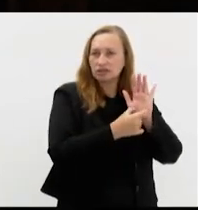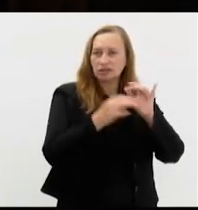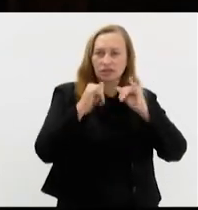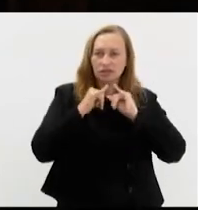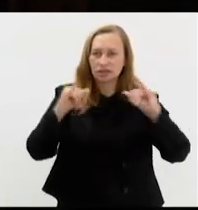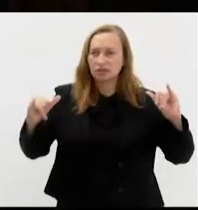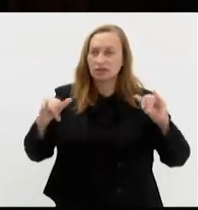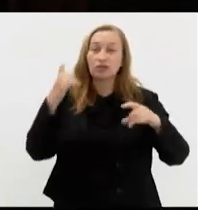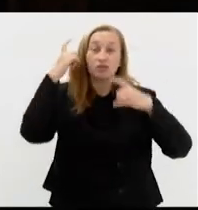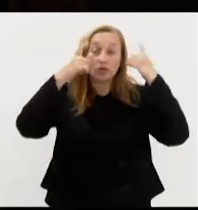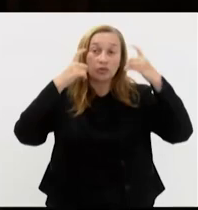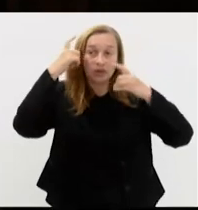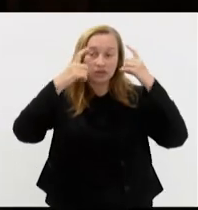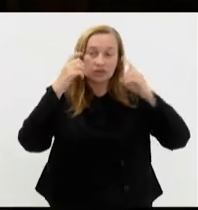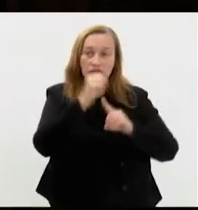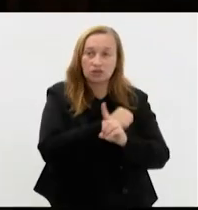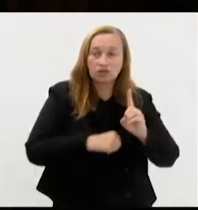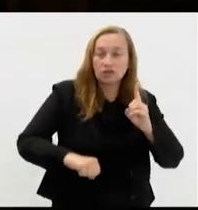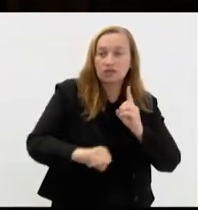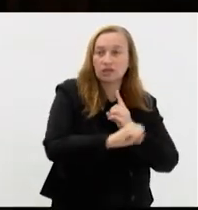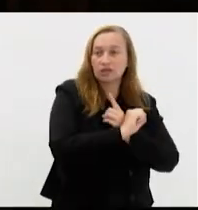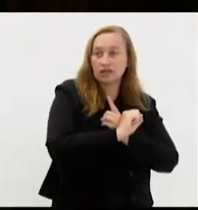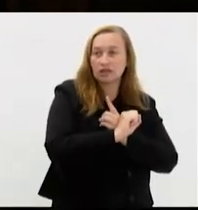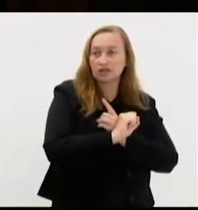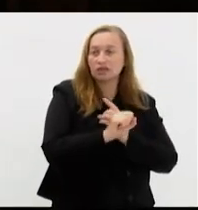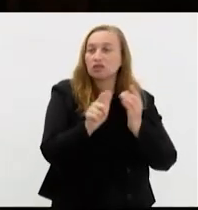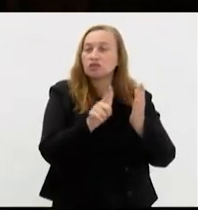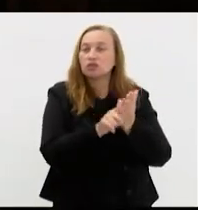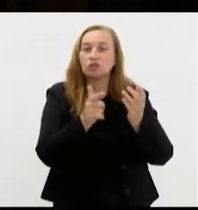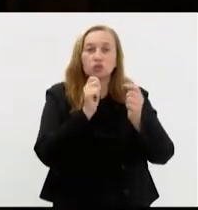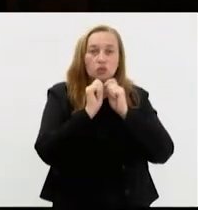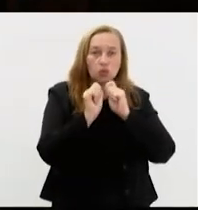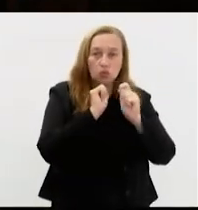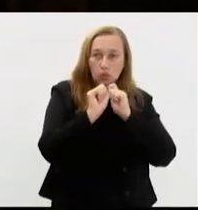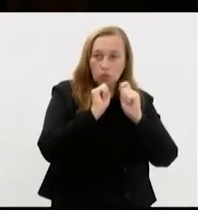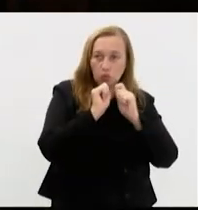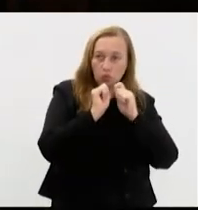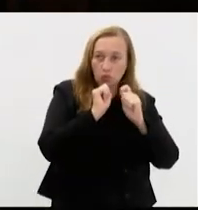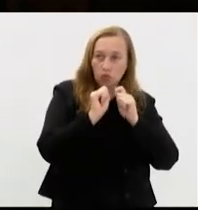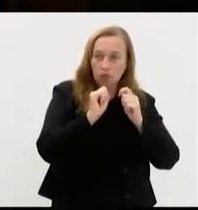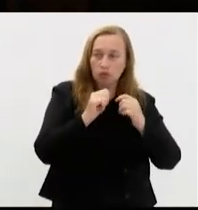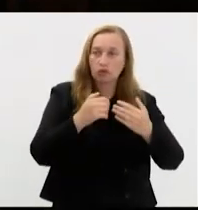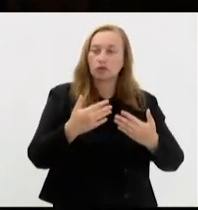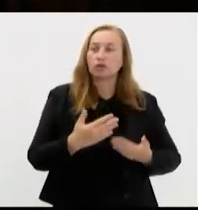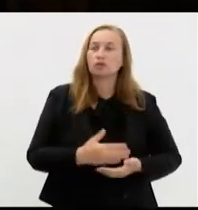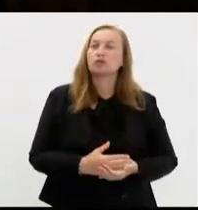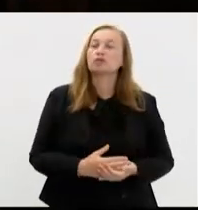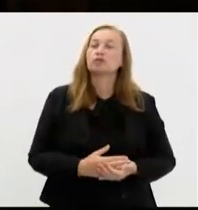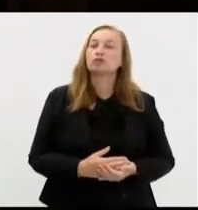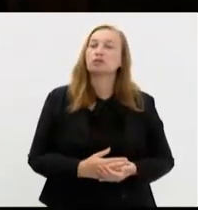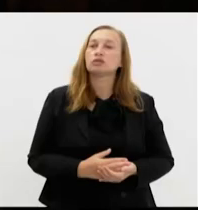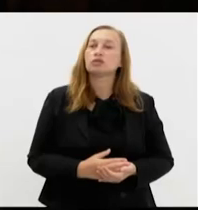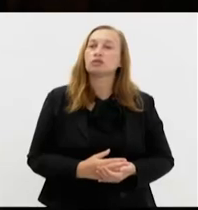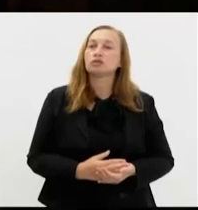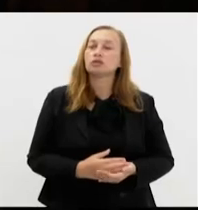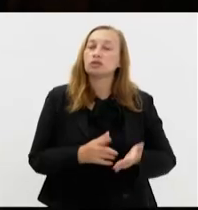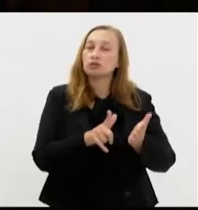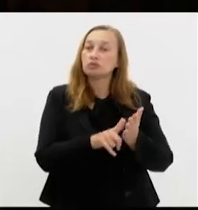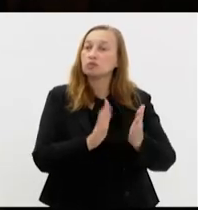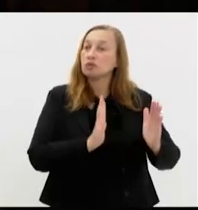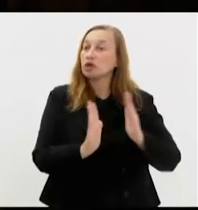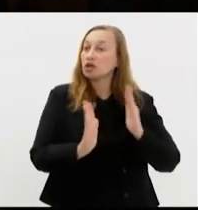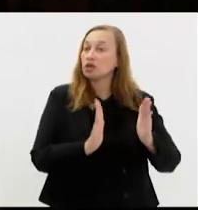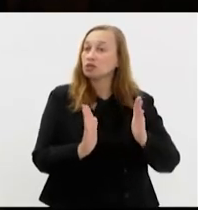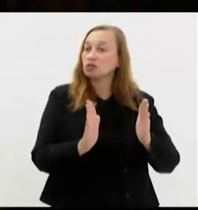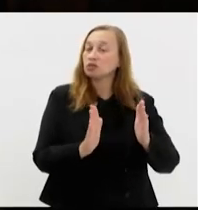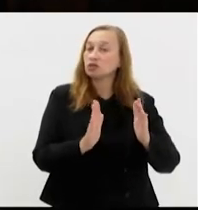sociedade civil através do jornalista exposto a que li naquela reportagem